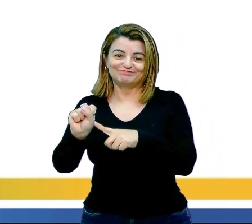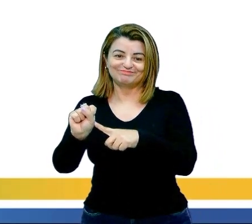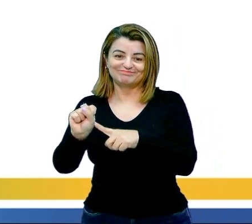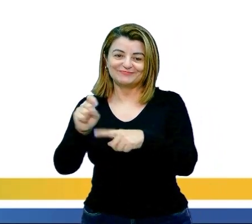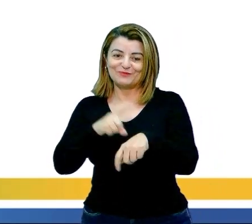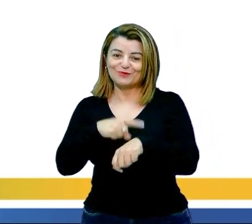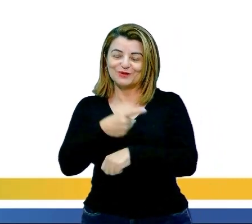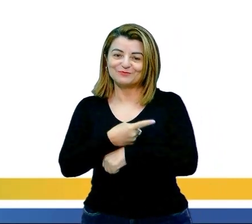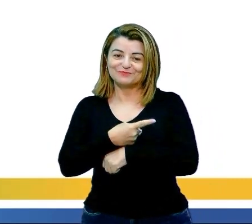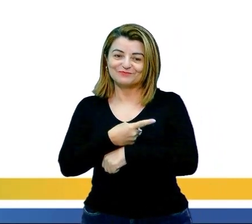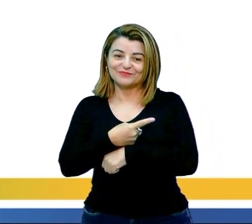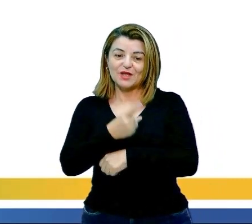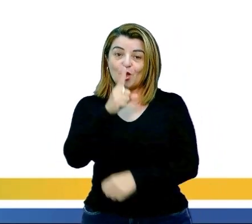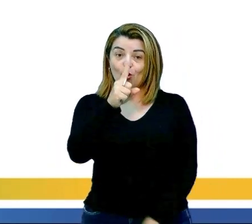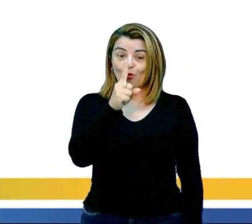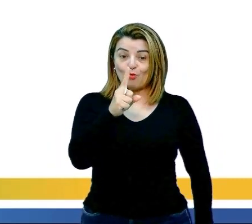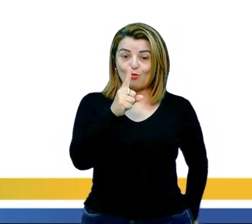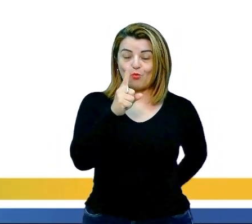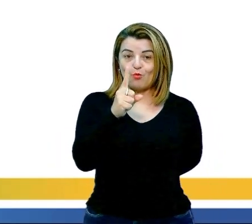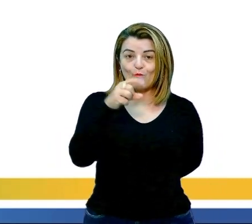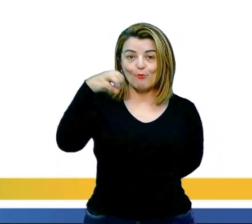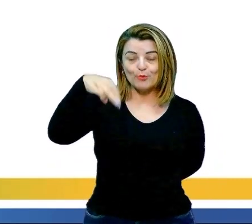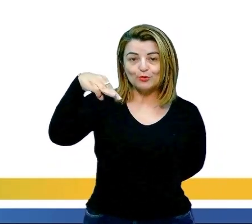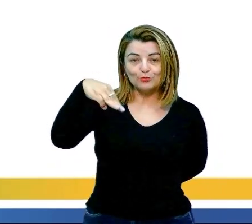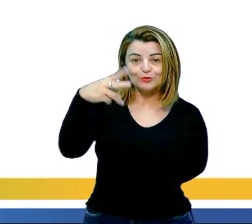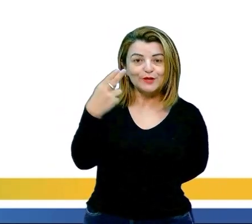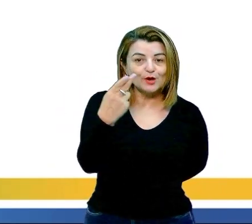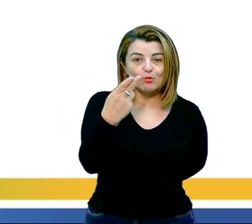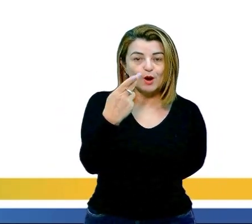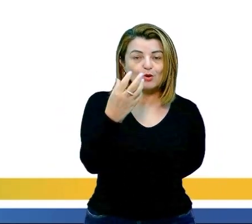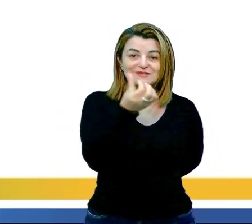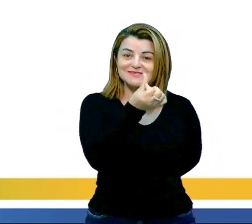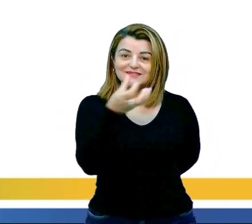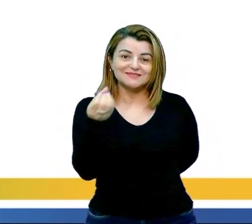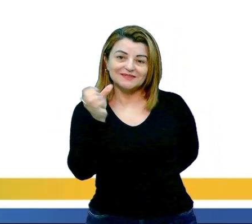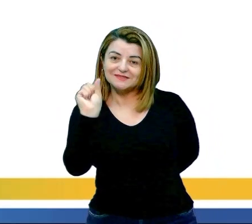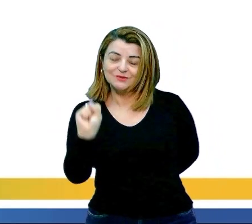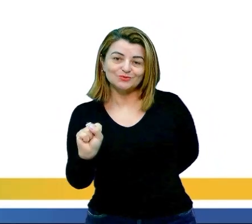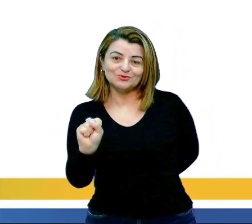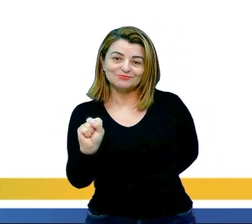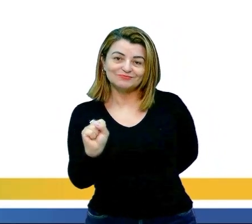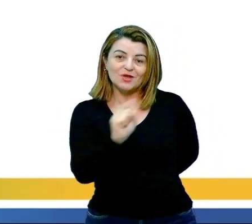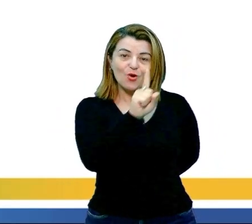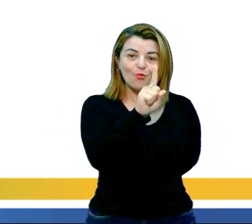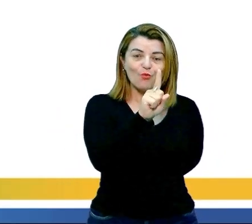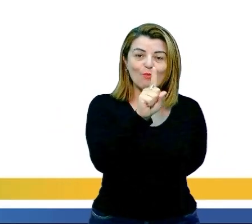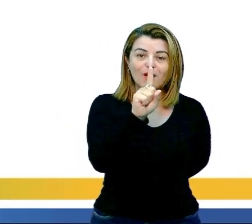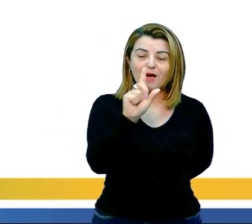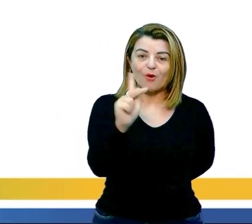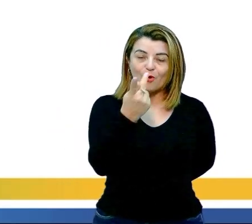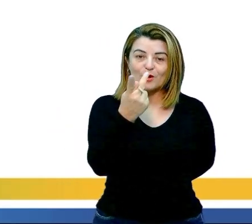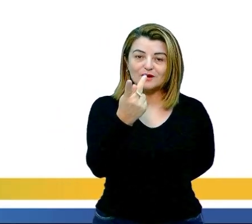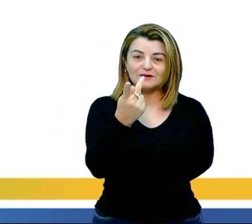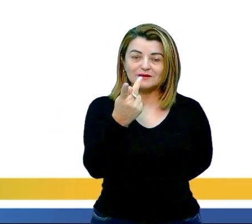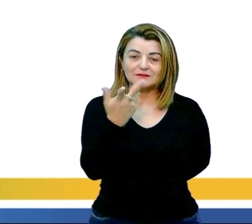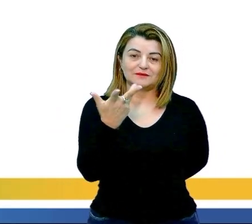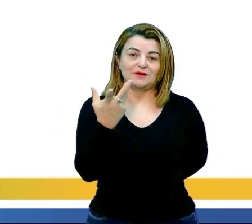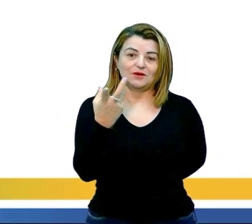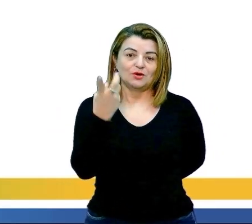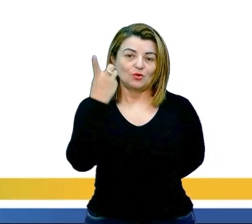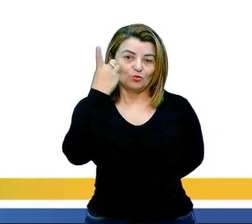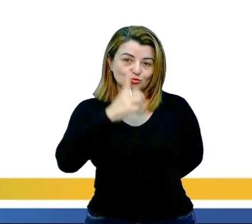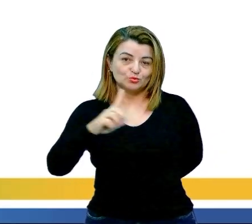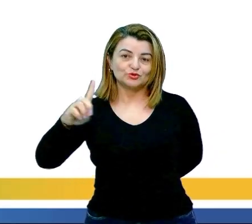está simples. 1 minuto equivale a 60 segundos. 1 hora, 60 minutos. Um dia,